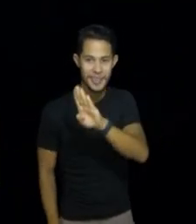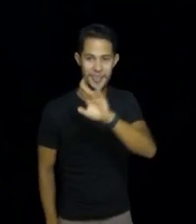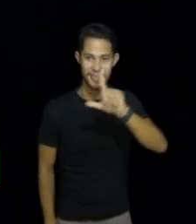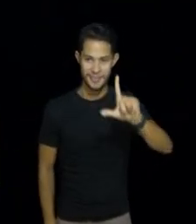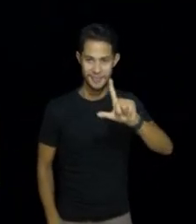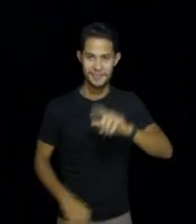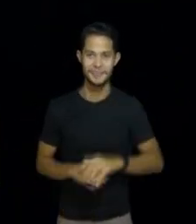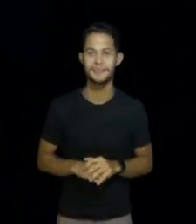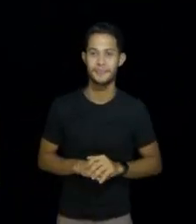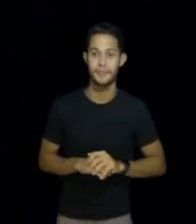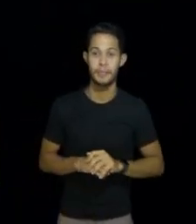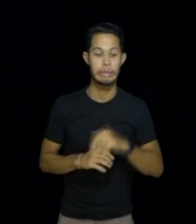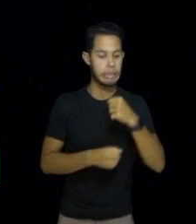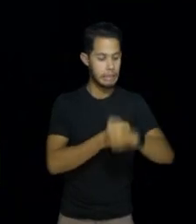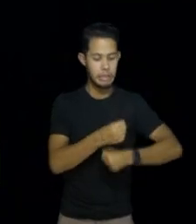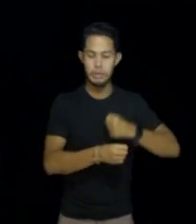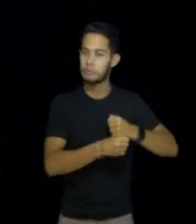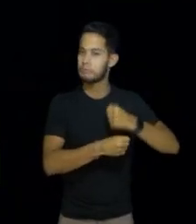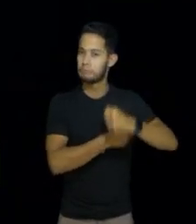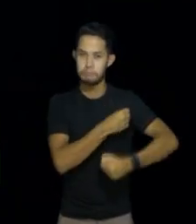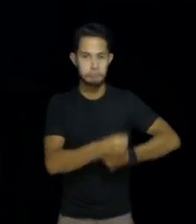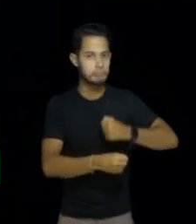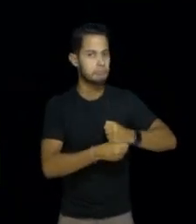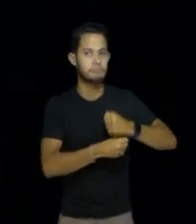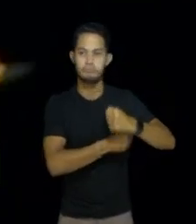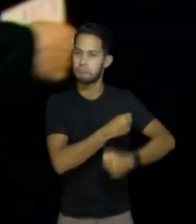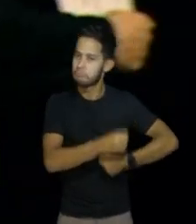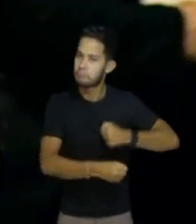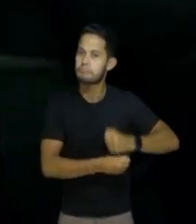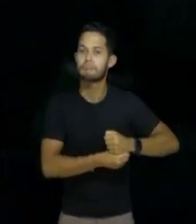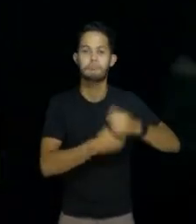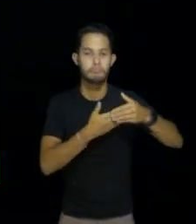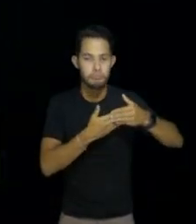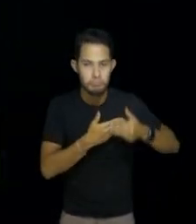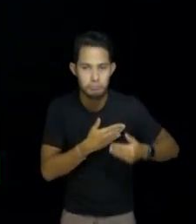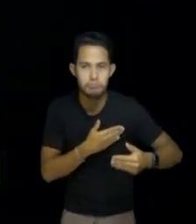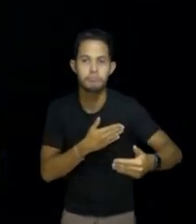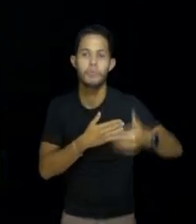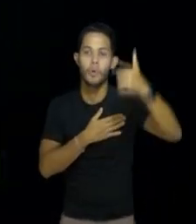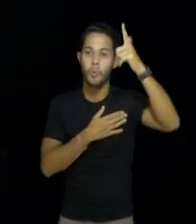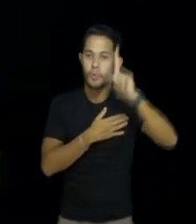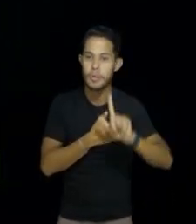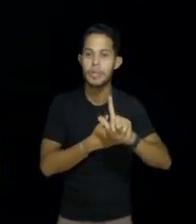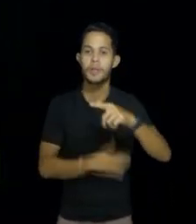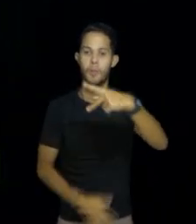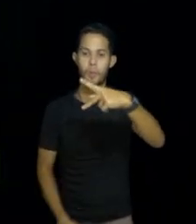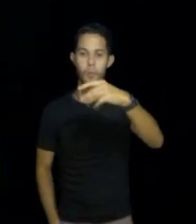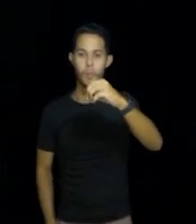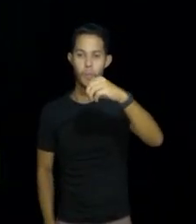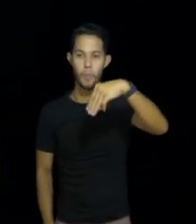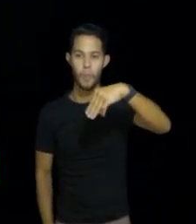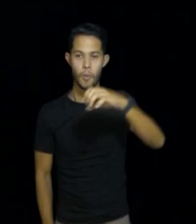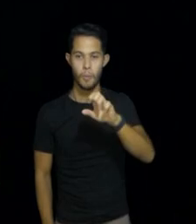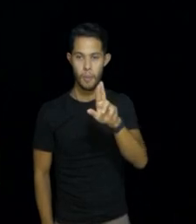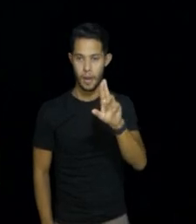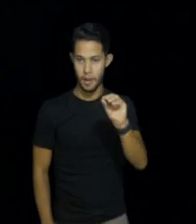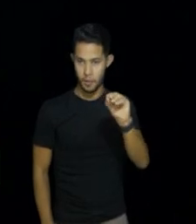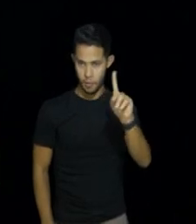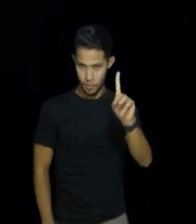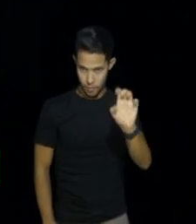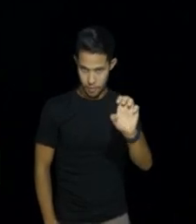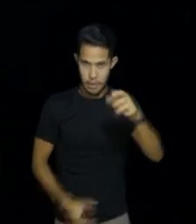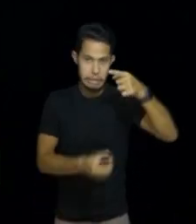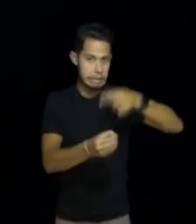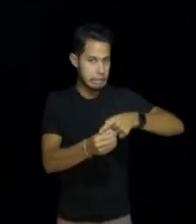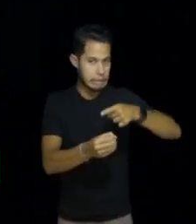Um ano após o outro, a gente foi conseguindo promover Pomerode como destino para o Brasil inteiro, atraindo centenas de milhares